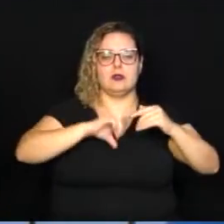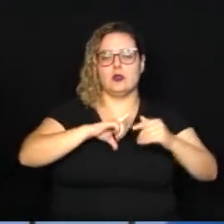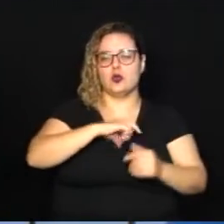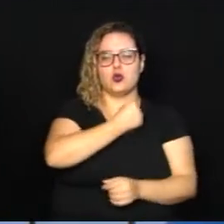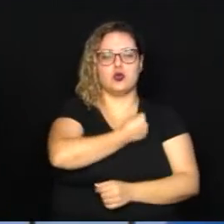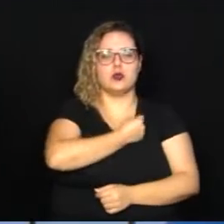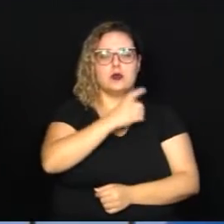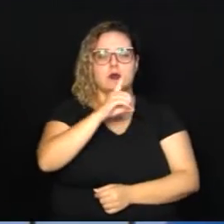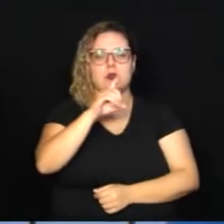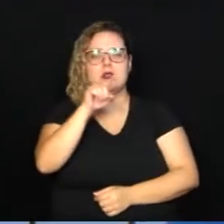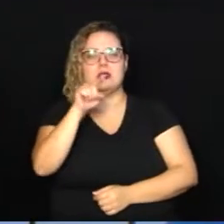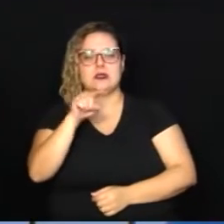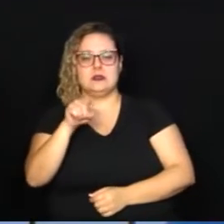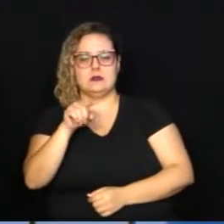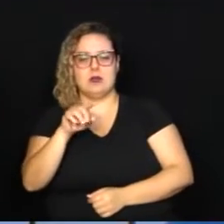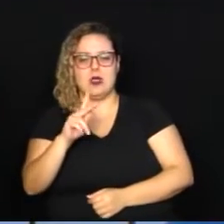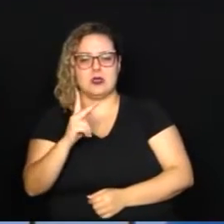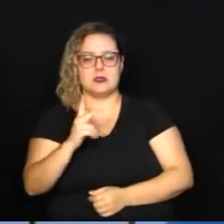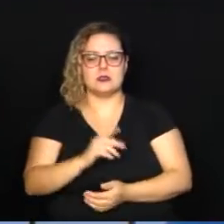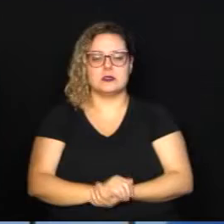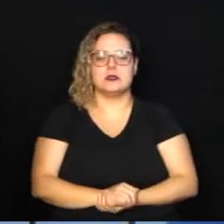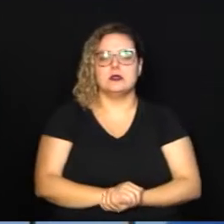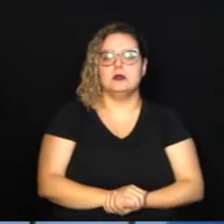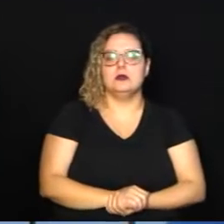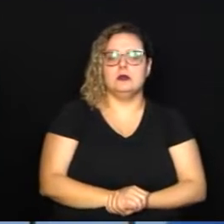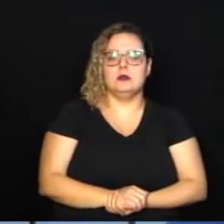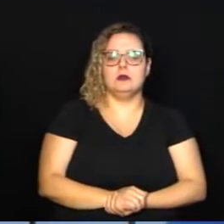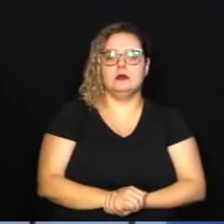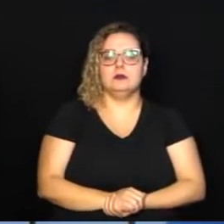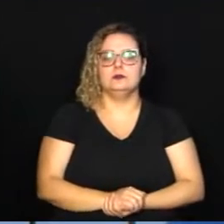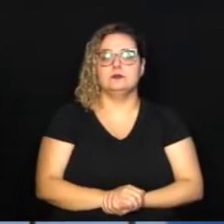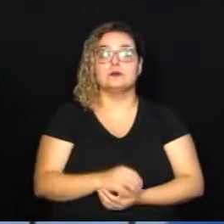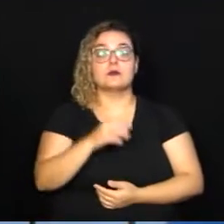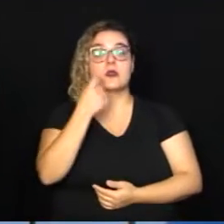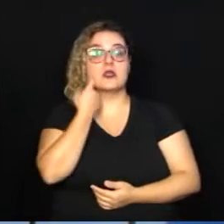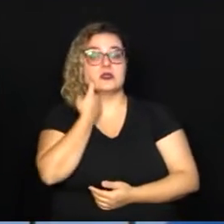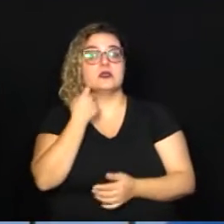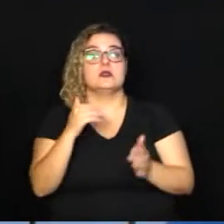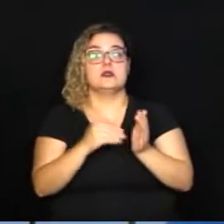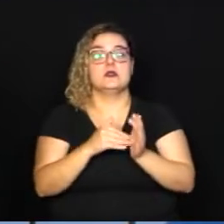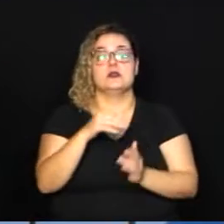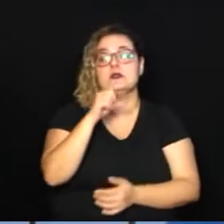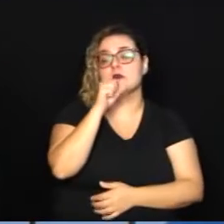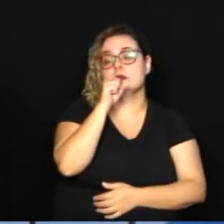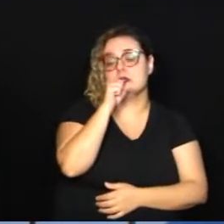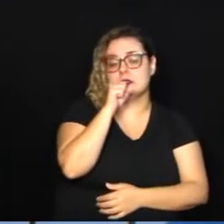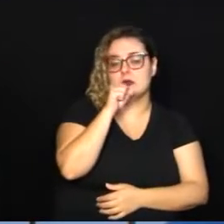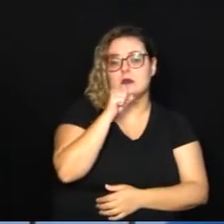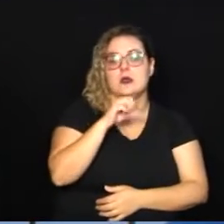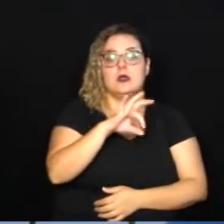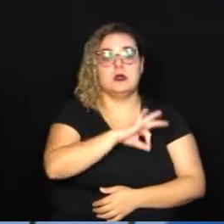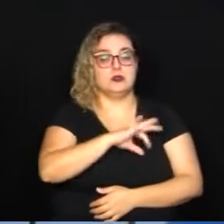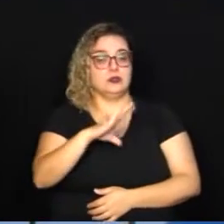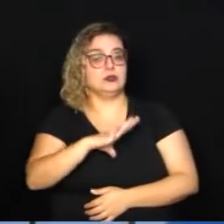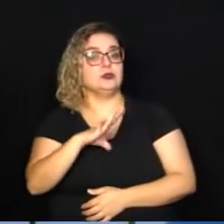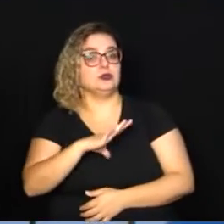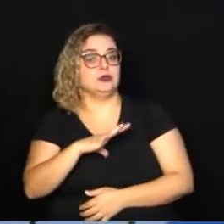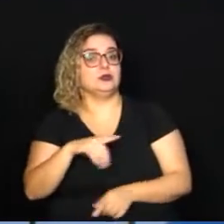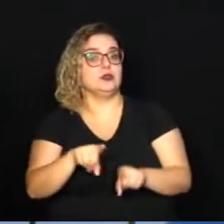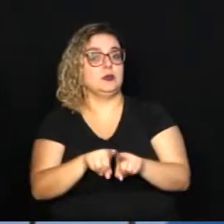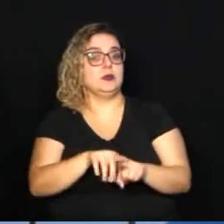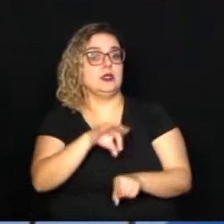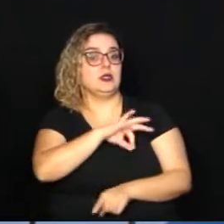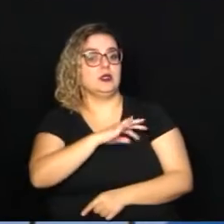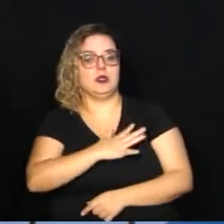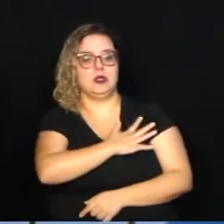decibéis, aglomeração e uma série de coisas. Olha, entre sexta e sábado, a ação da Guarda e da PM foi